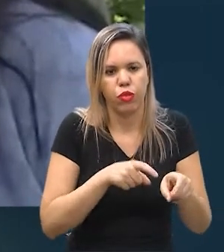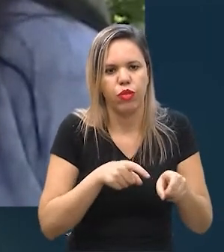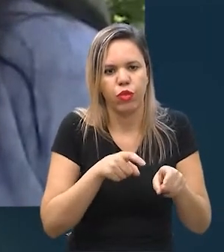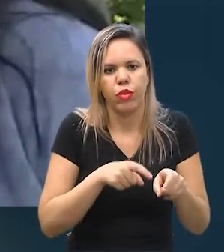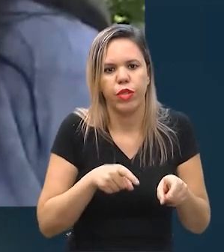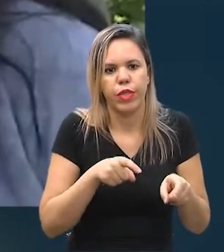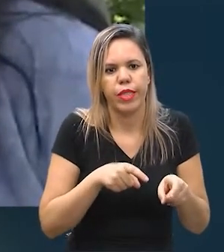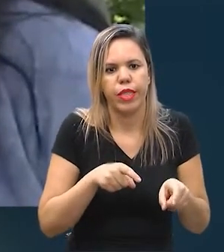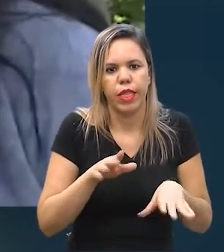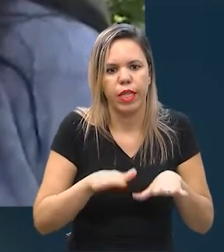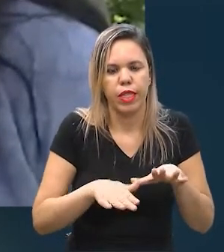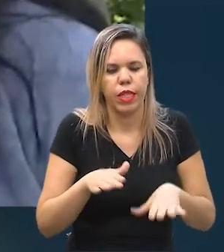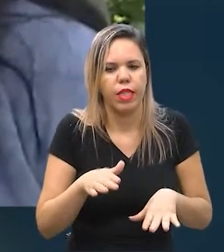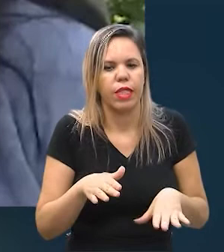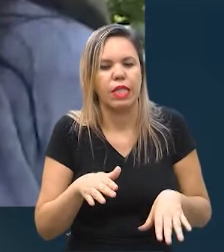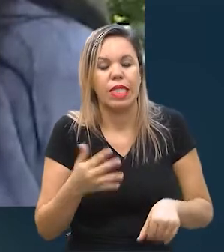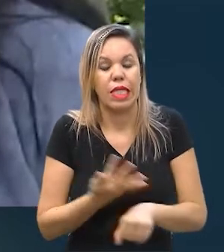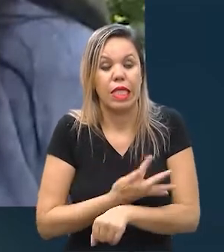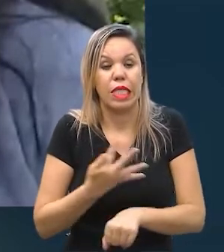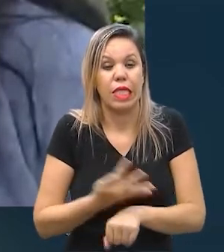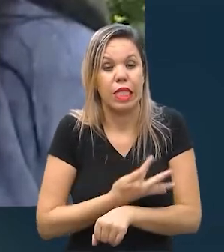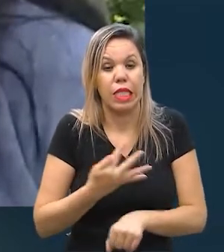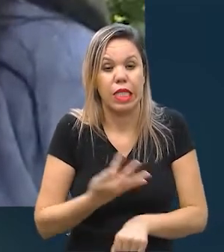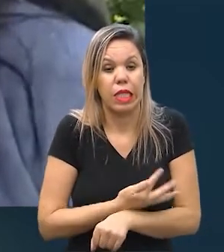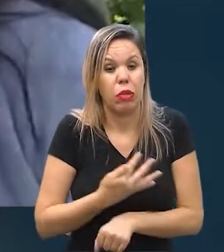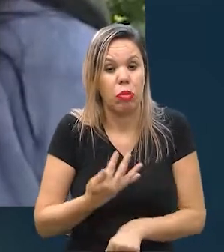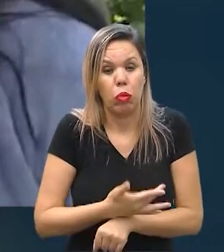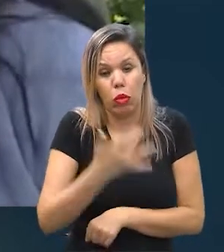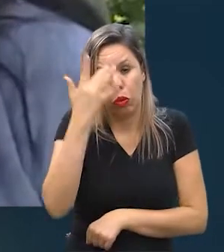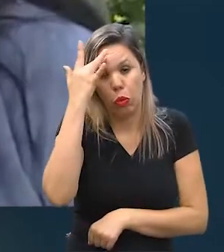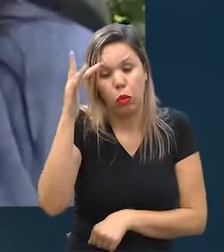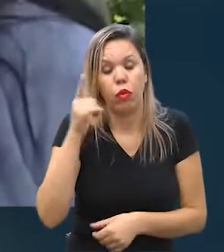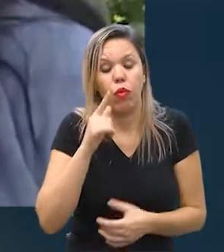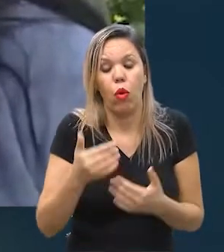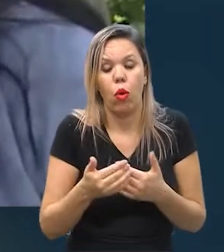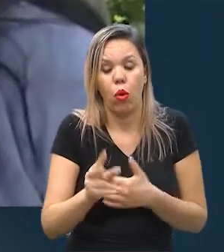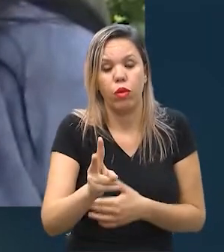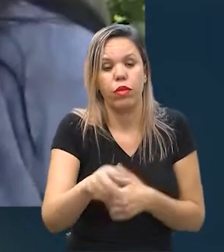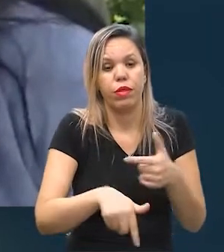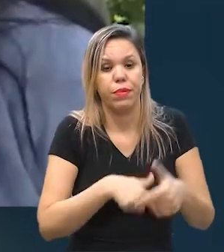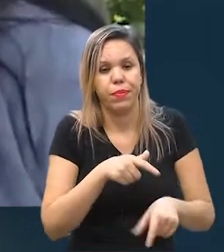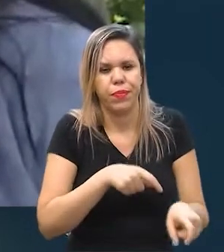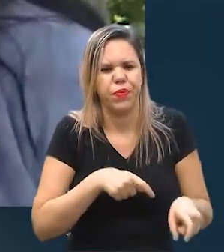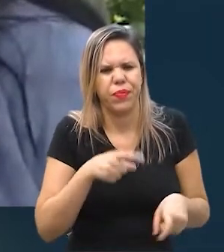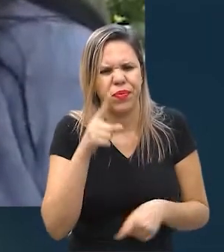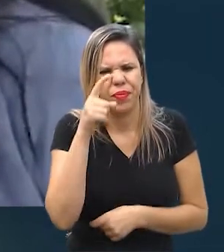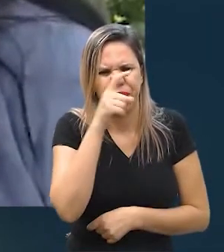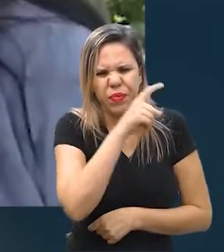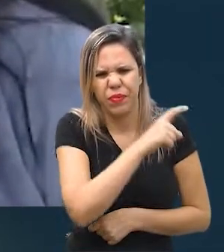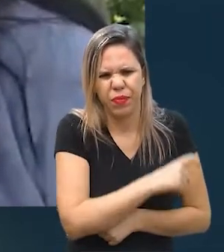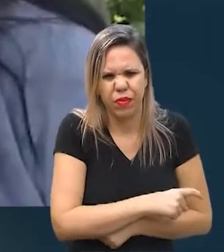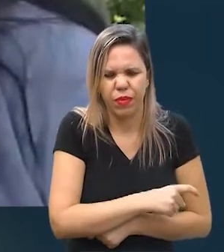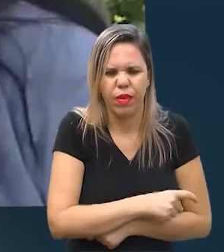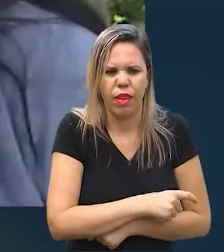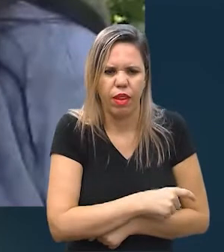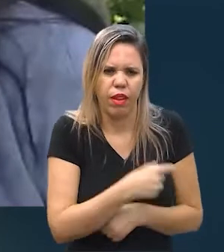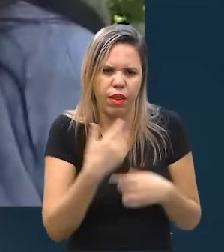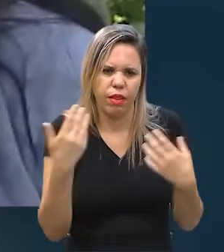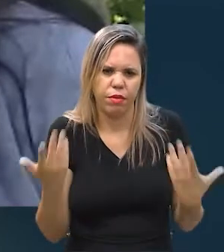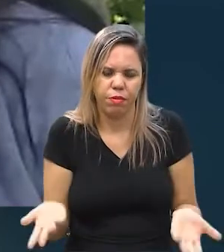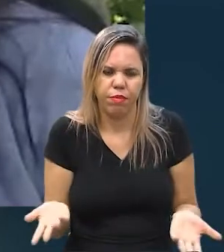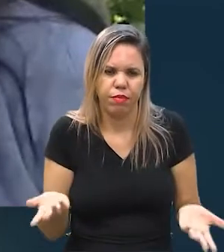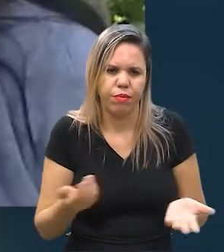agricultores, eles penam demais, eles falam, puxa, eu não sei se eu vou aguentar a próxima safra, é muito difícil.